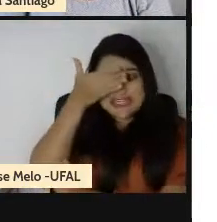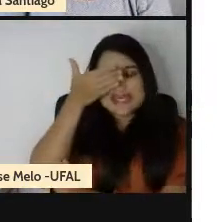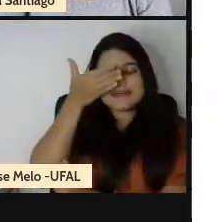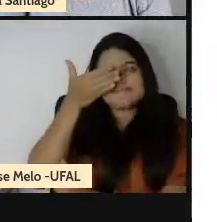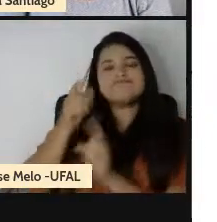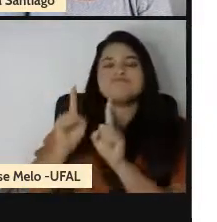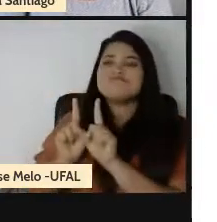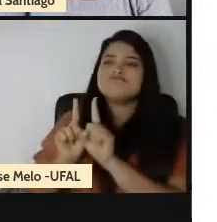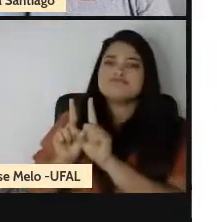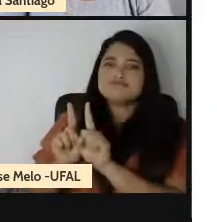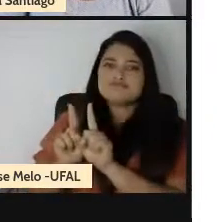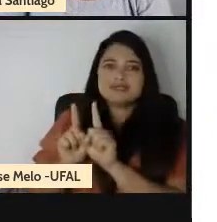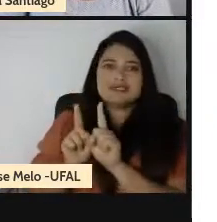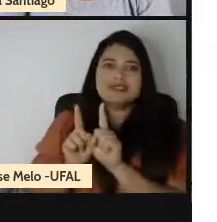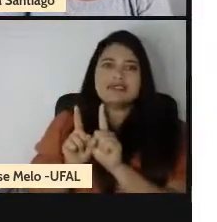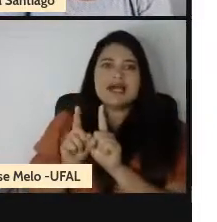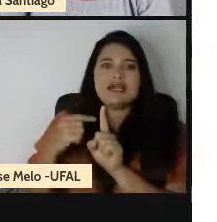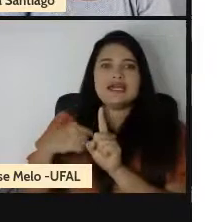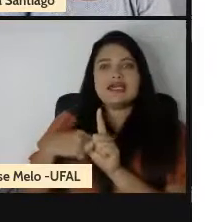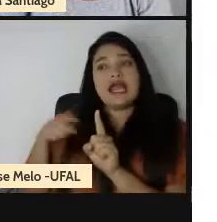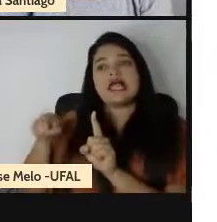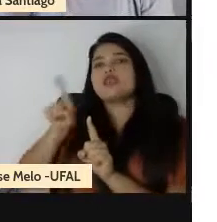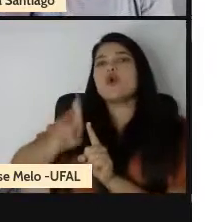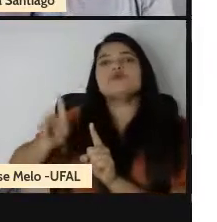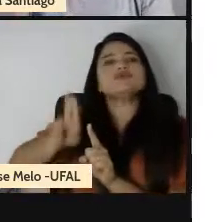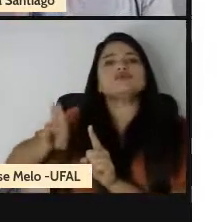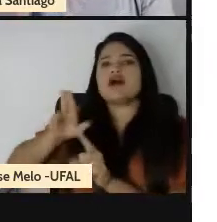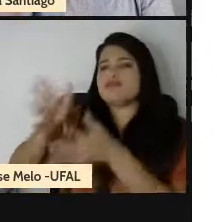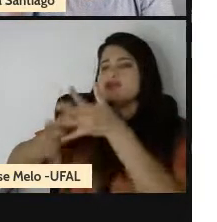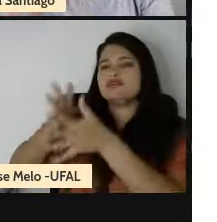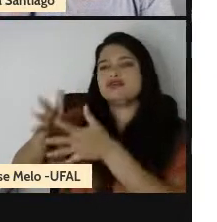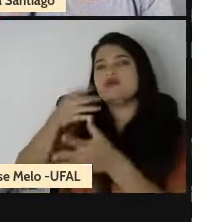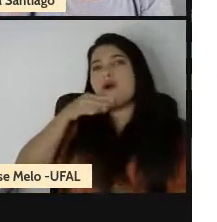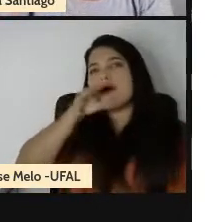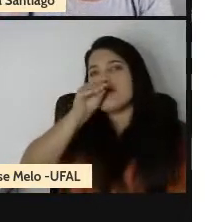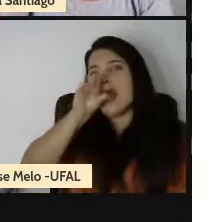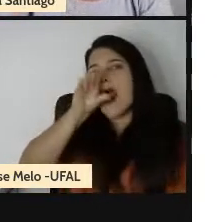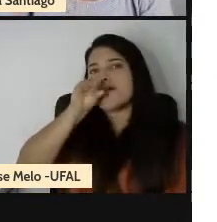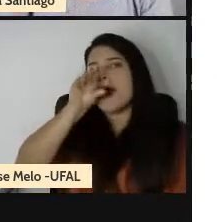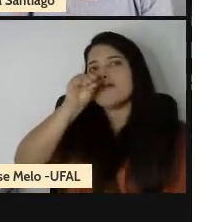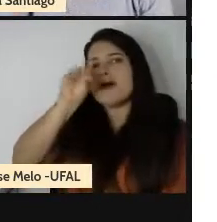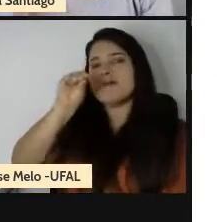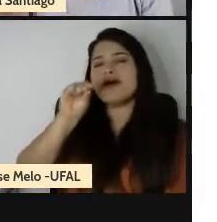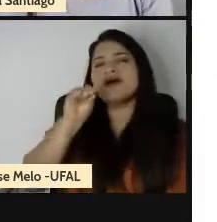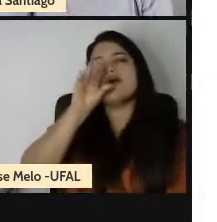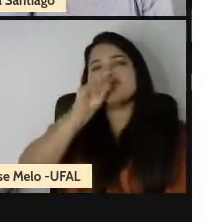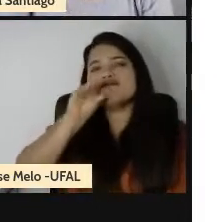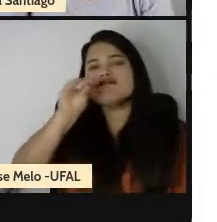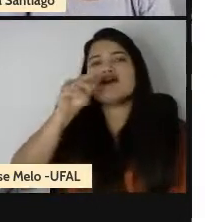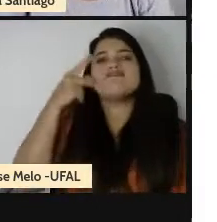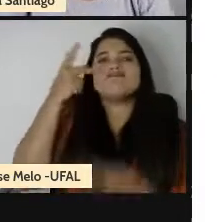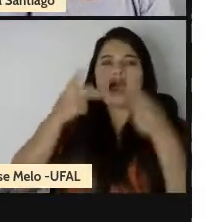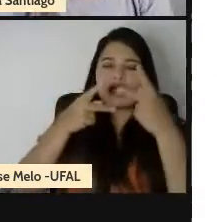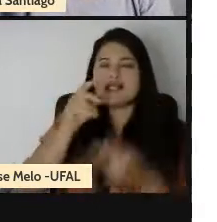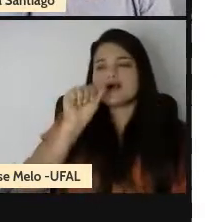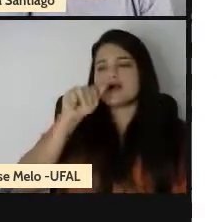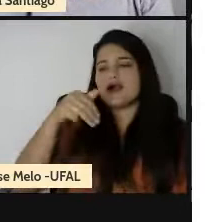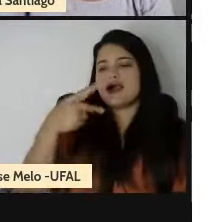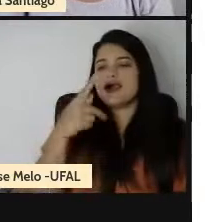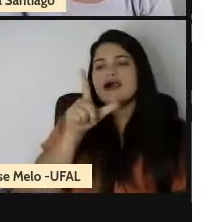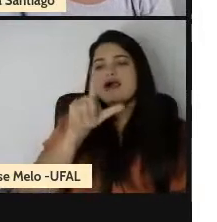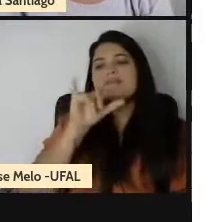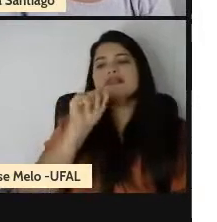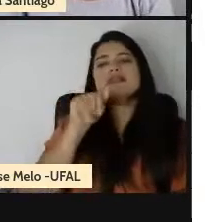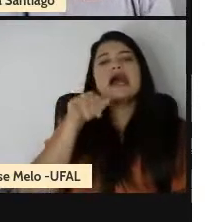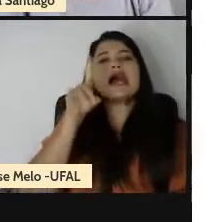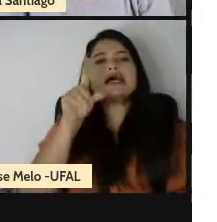usando a fala ampliada, que ela não usava a língua de sinais, então eu estava fazendo a descrição do texto que estava na tela,